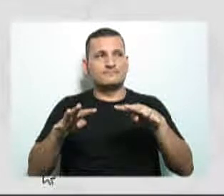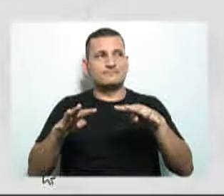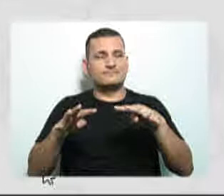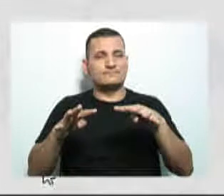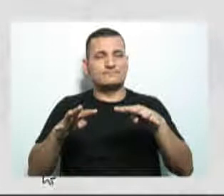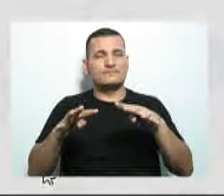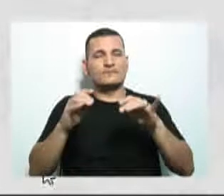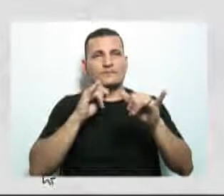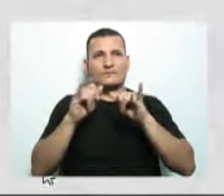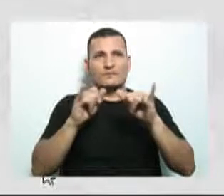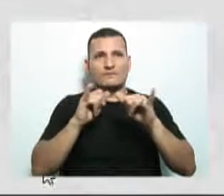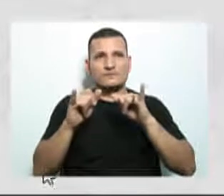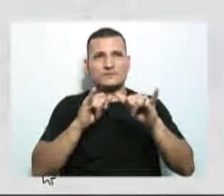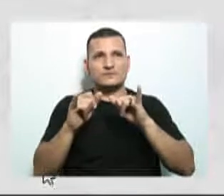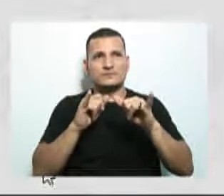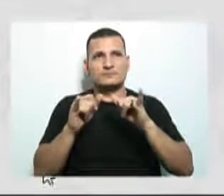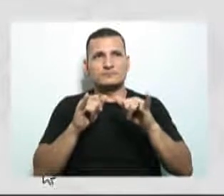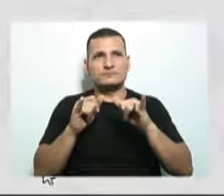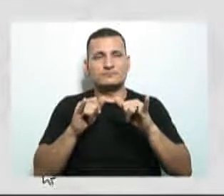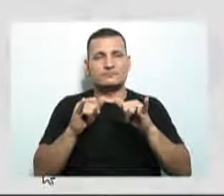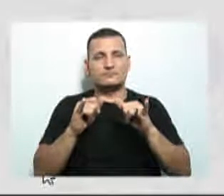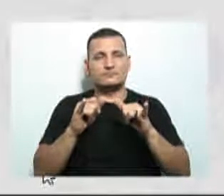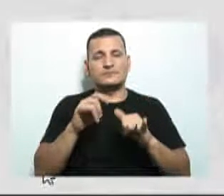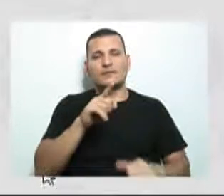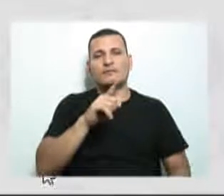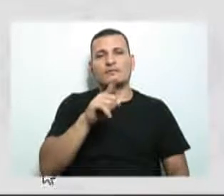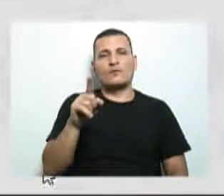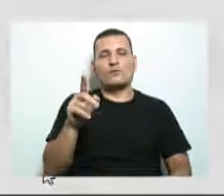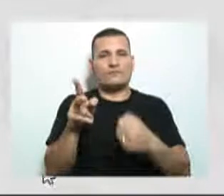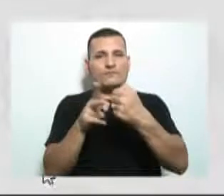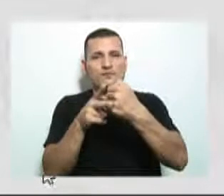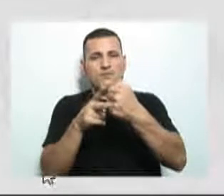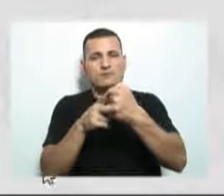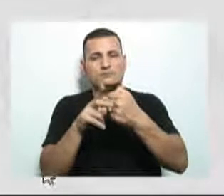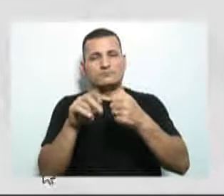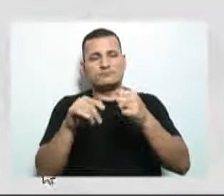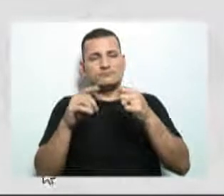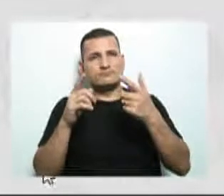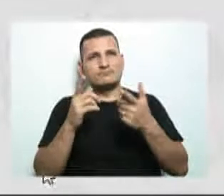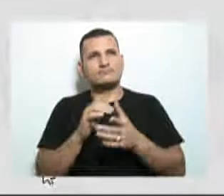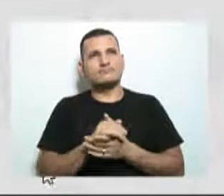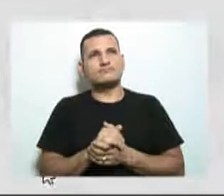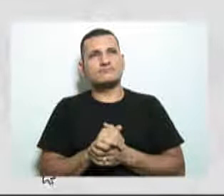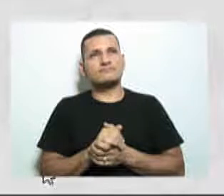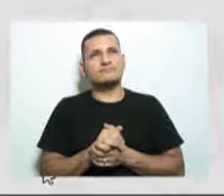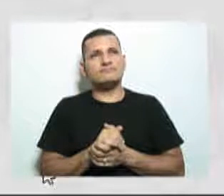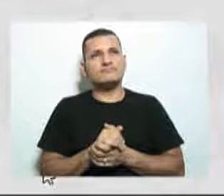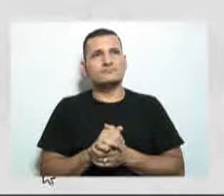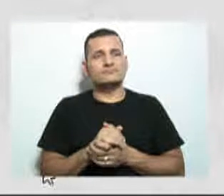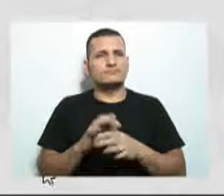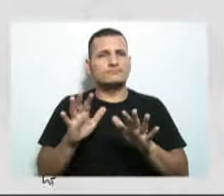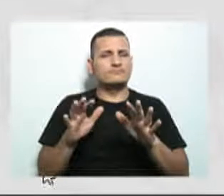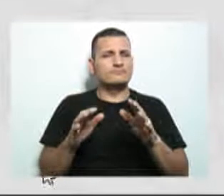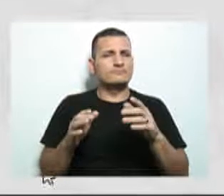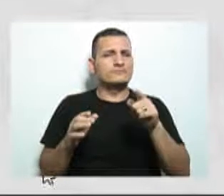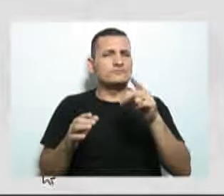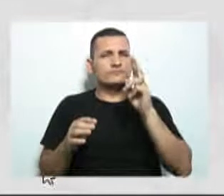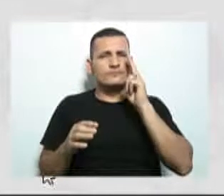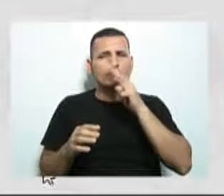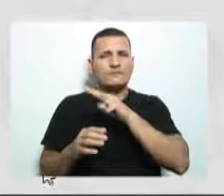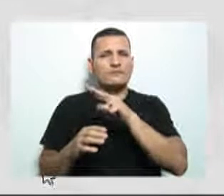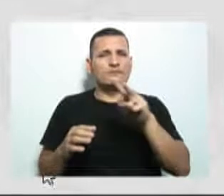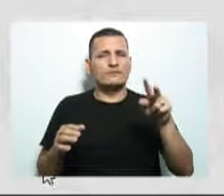essas informações não verbais. Dá uma olhada aonde você estiver agora